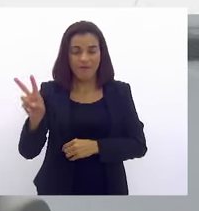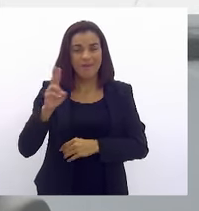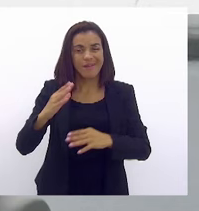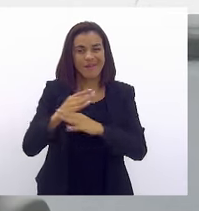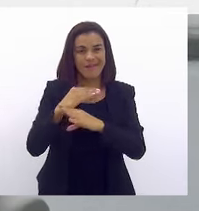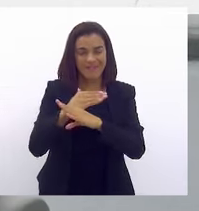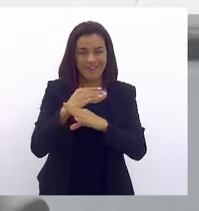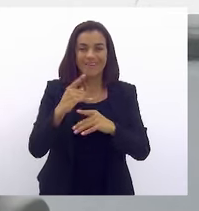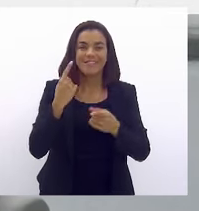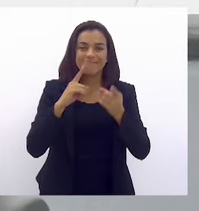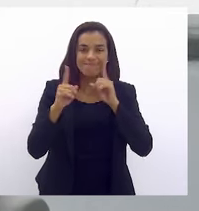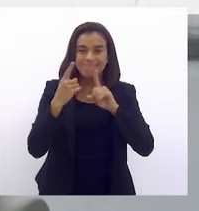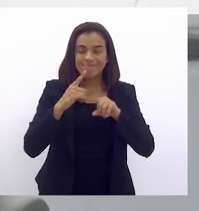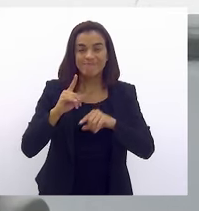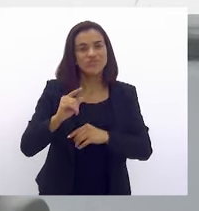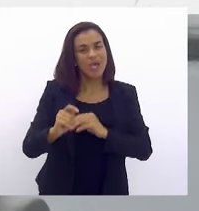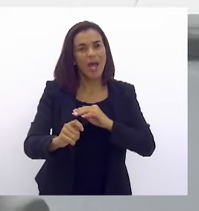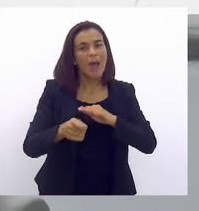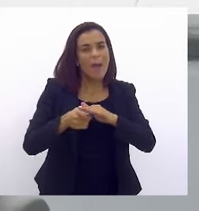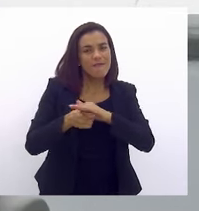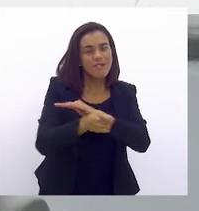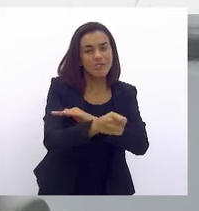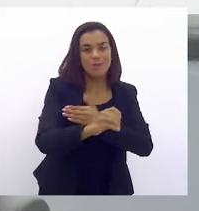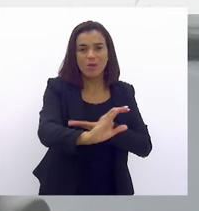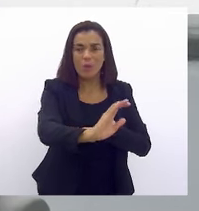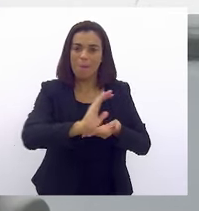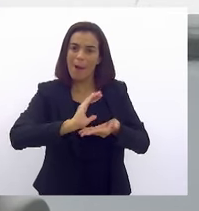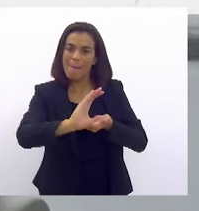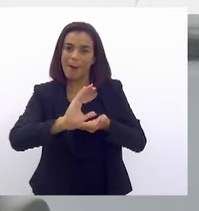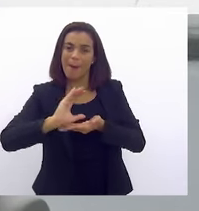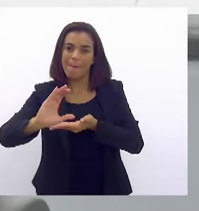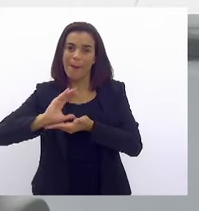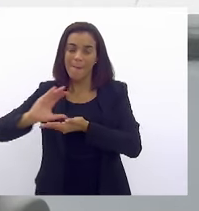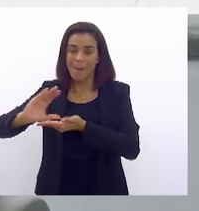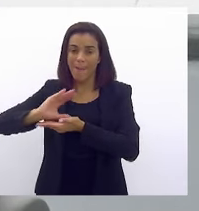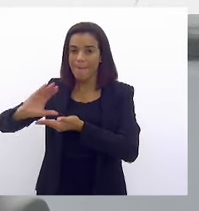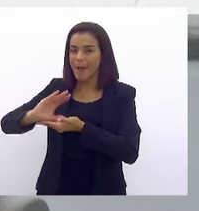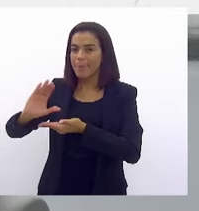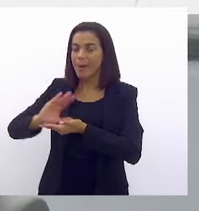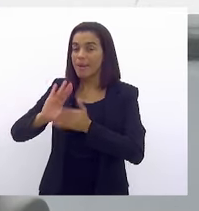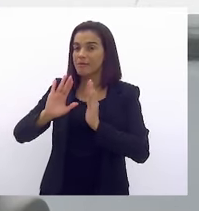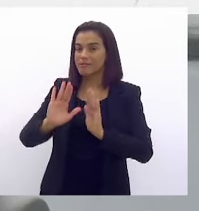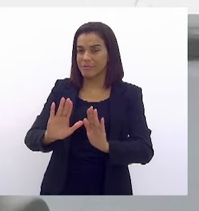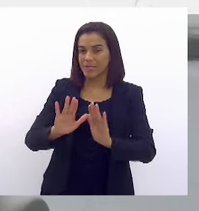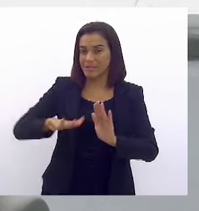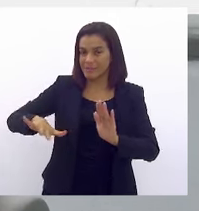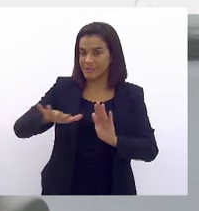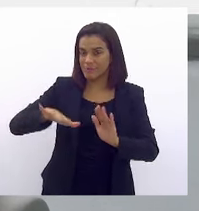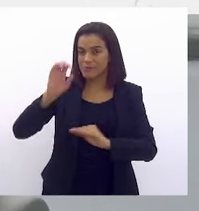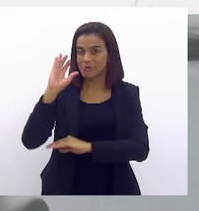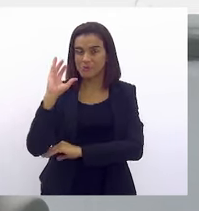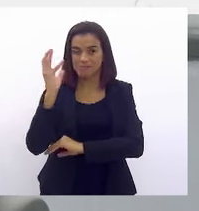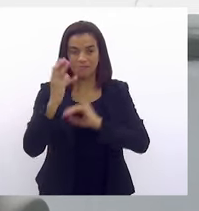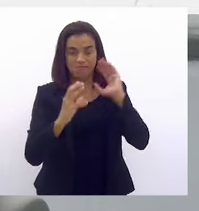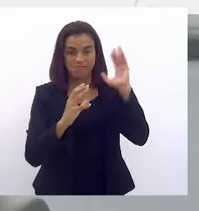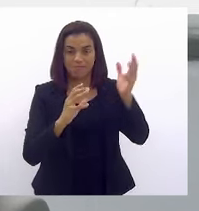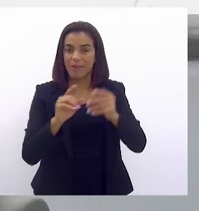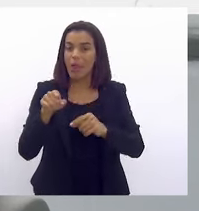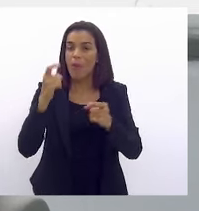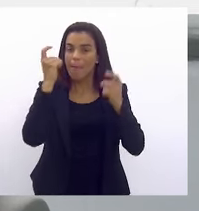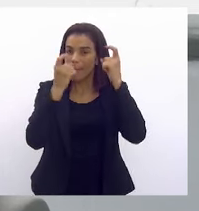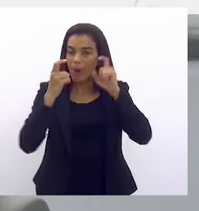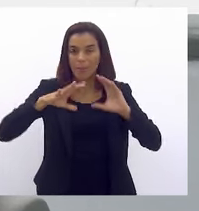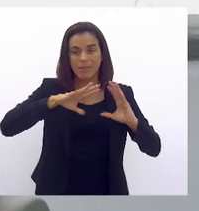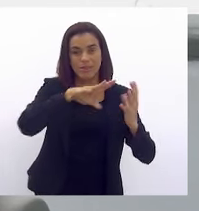recebendo vários investimentos, mas entendendo que essa questão do meio ambiente é uma questão mundial,